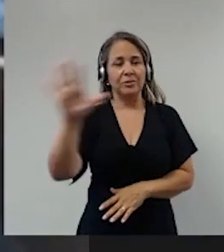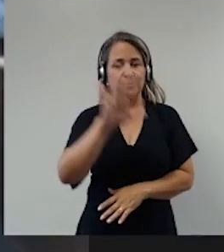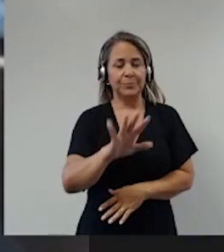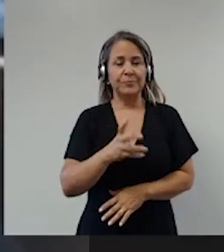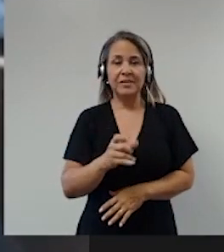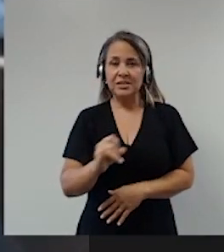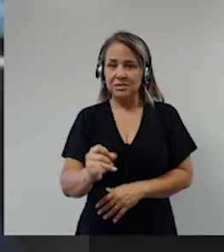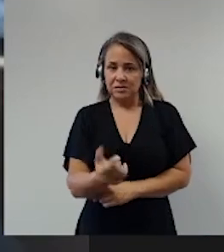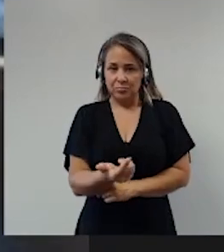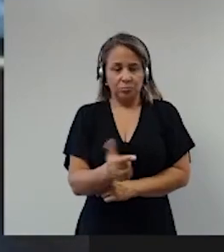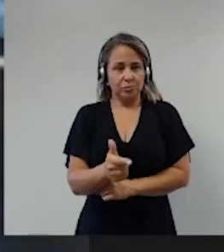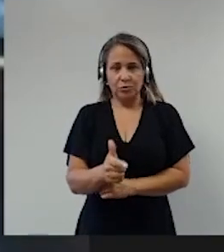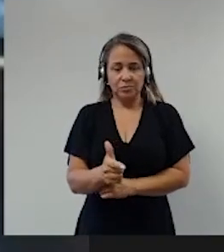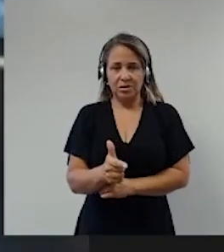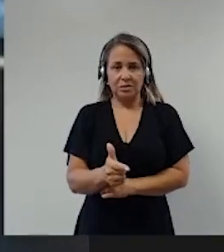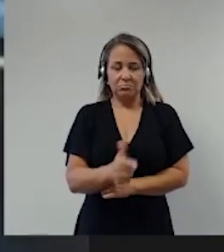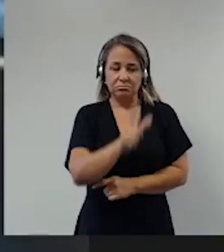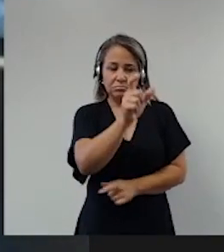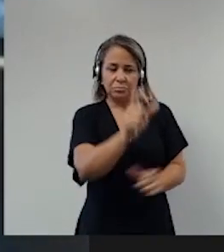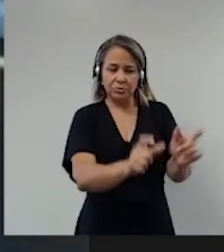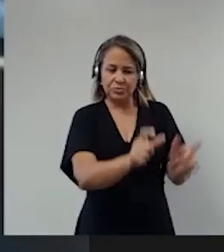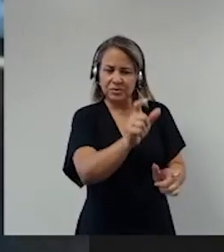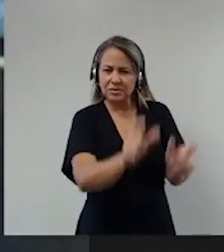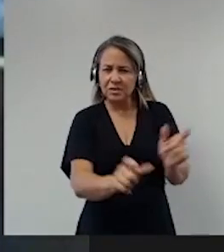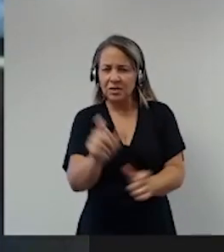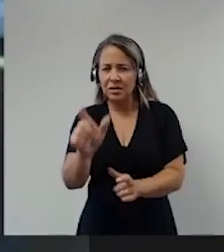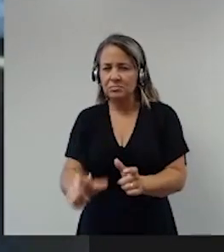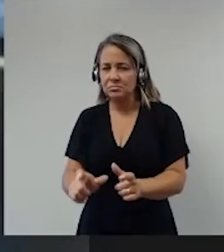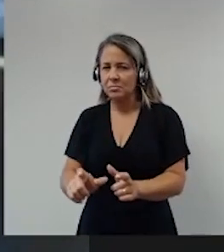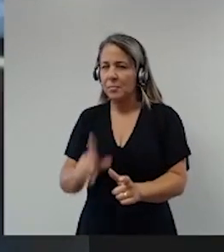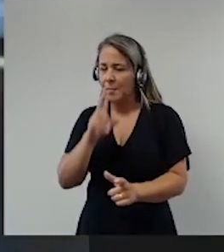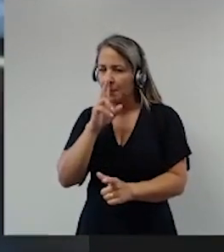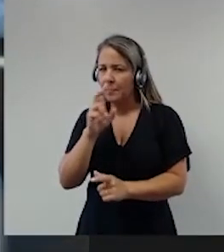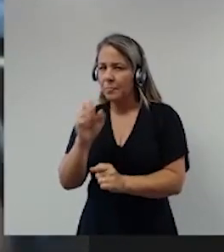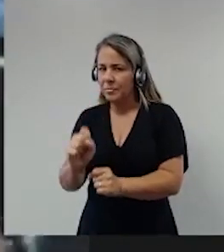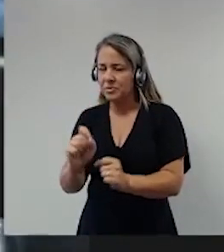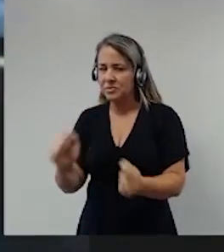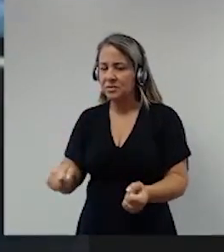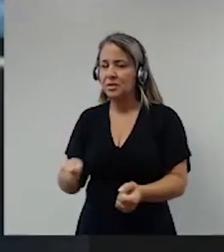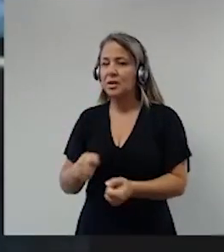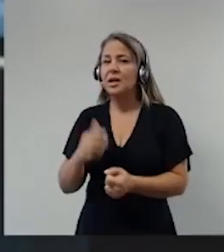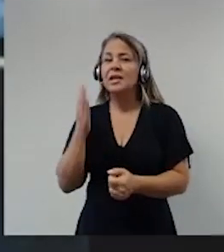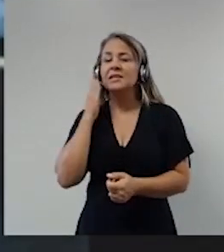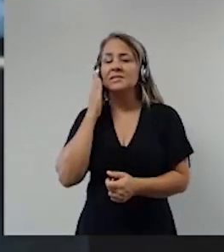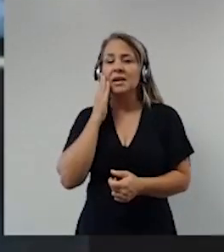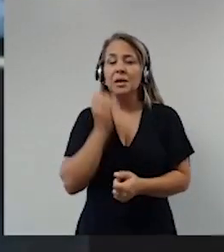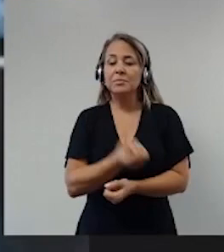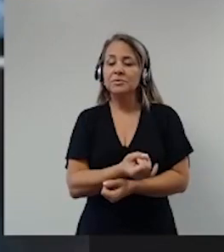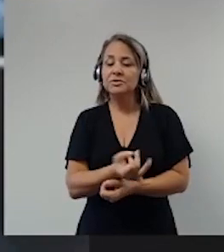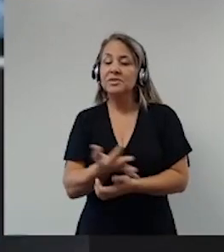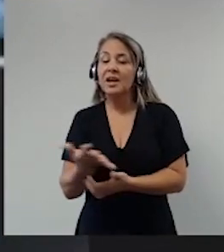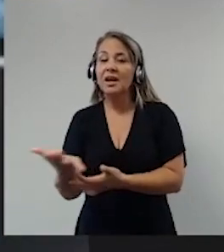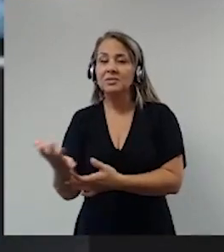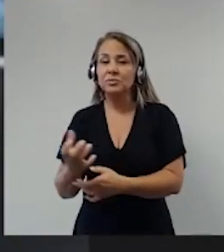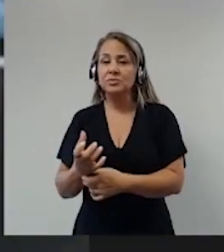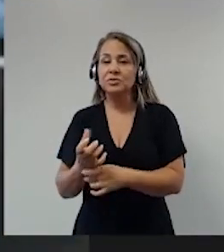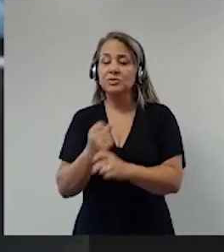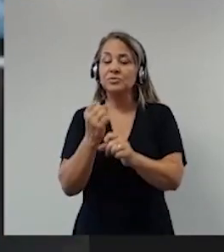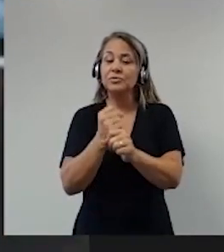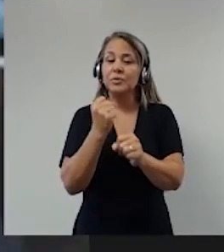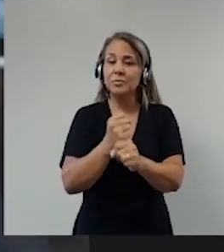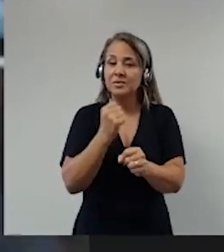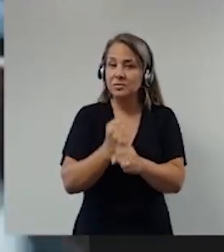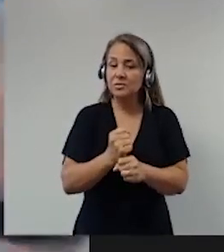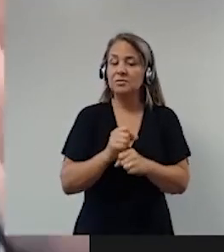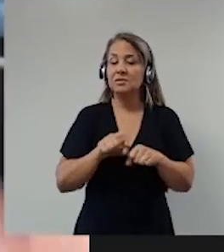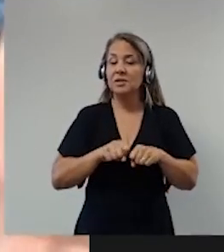a gente não tem elementos suficientes em relação aos dados que são lançados quanto à pandemia, para